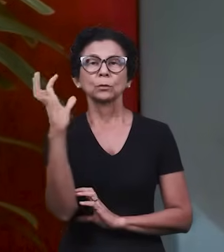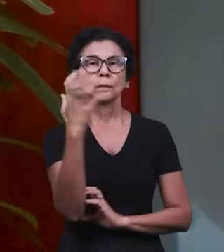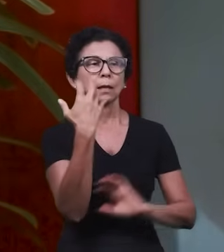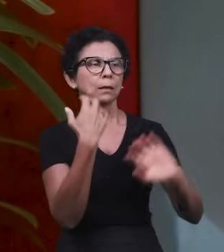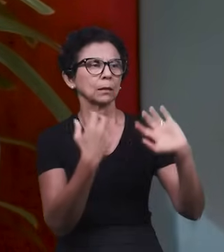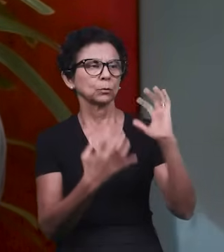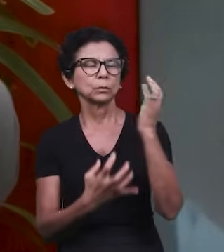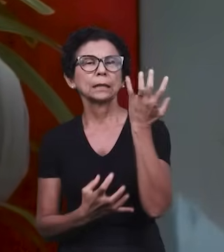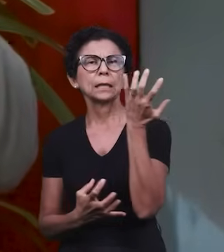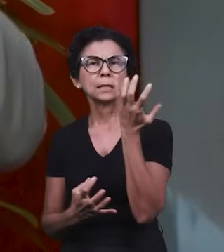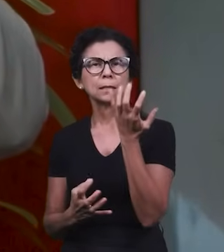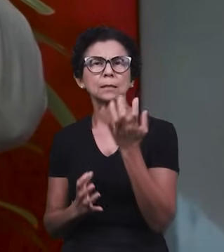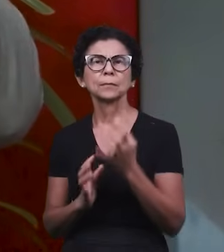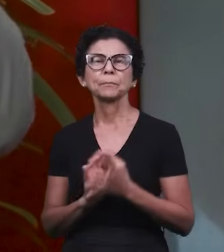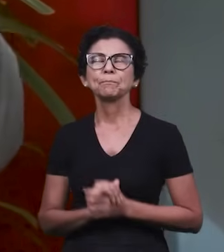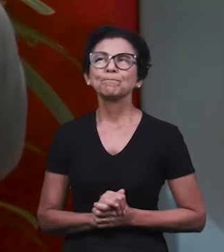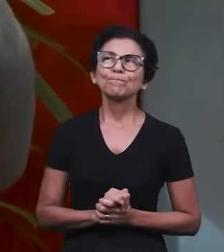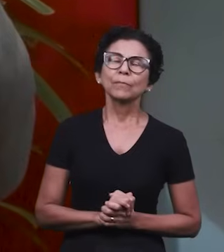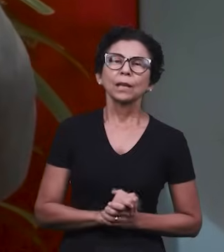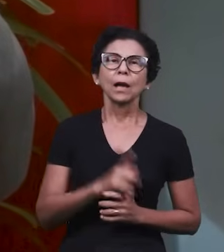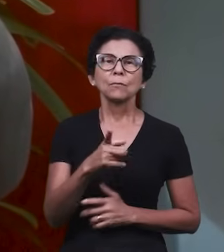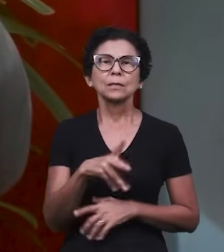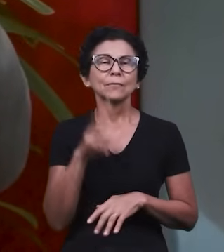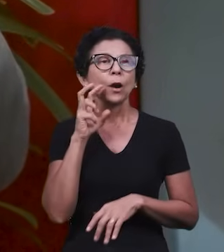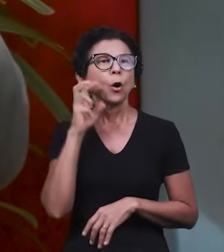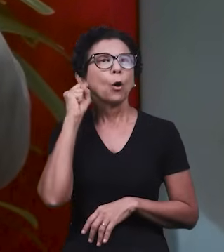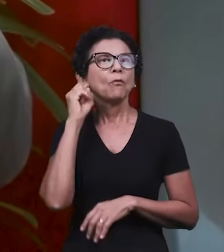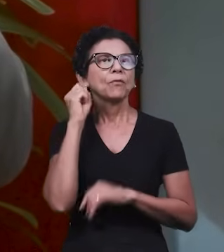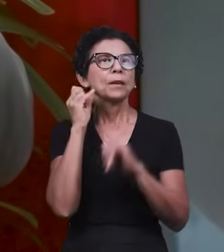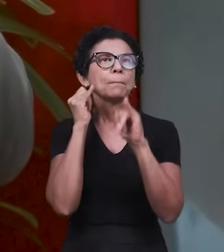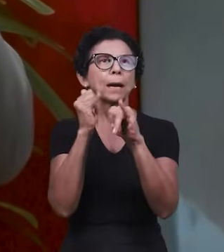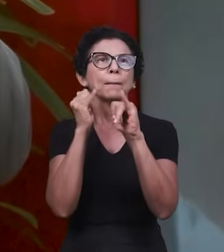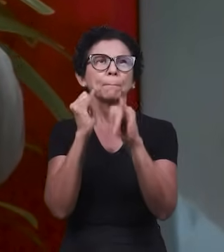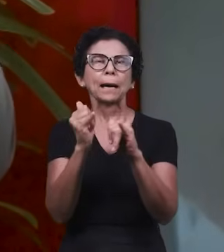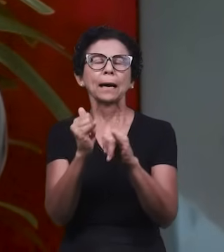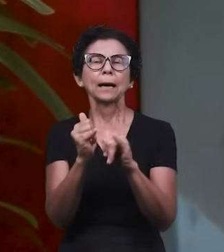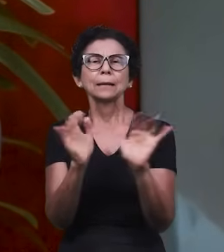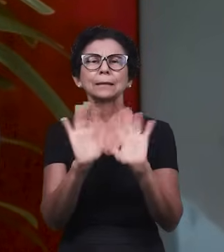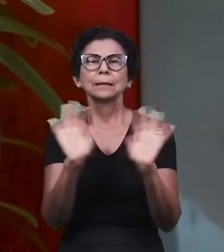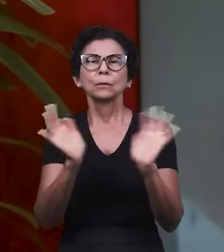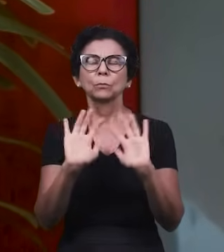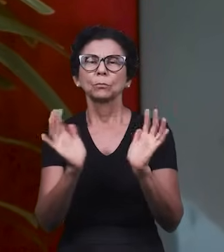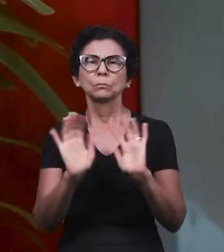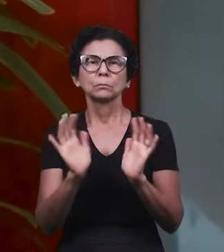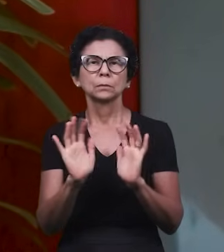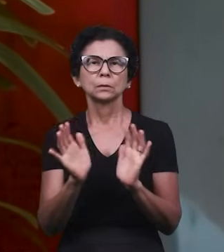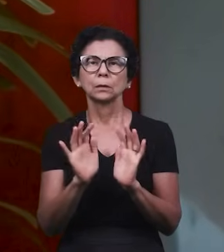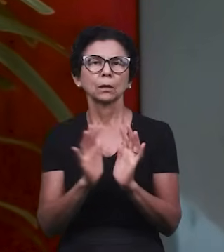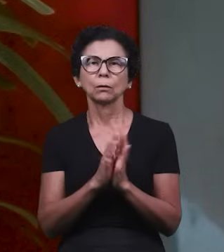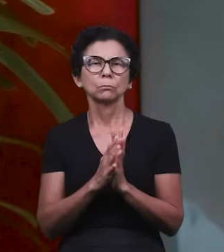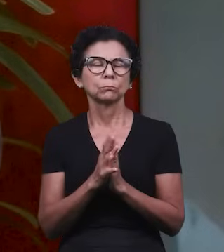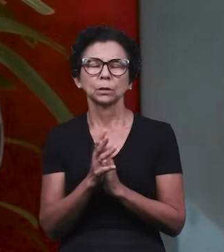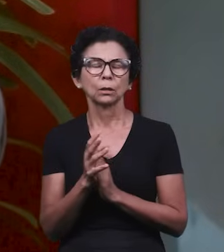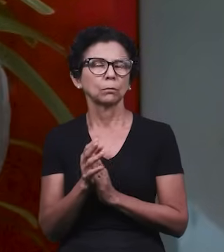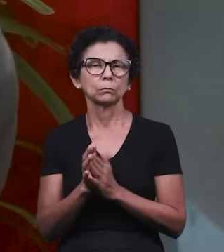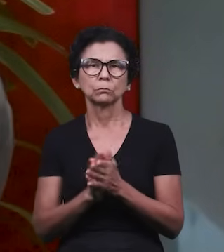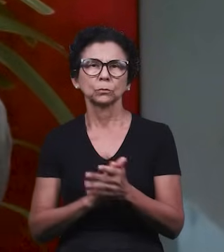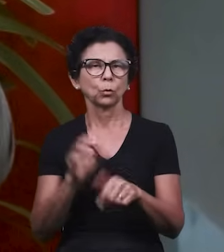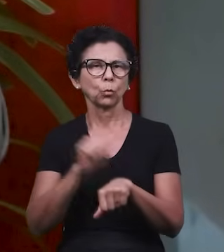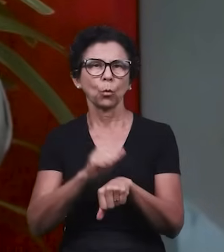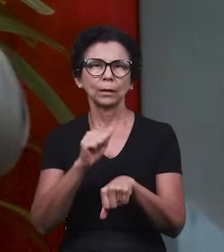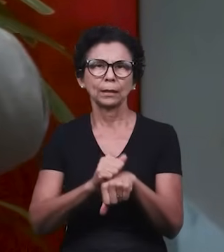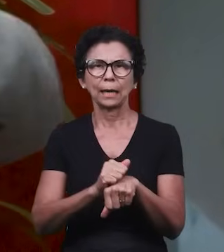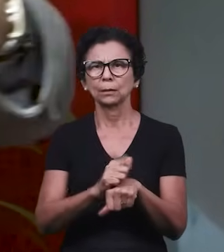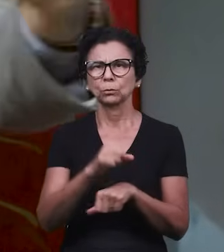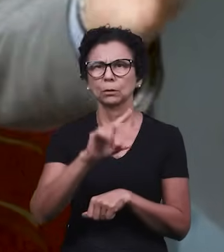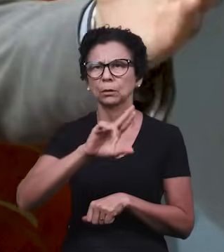Essas trombetas, elas não serão audíveis de maneira física, né? Um som, né?